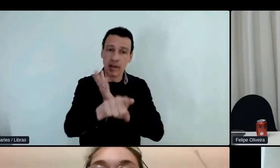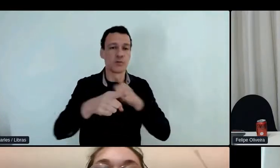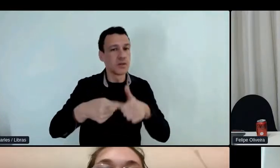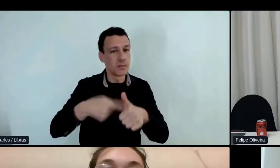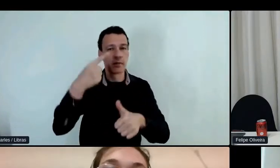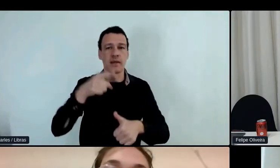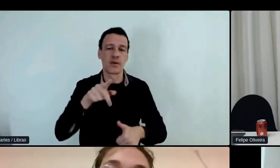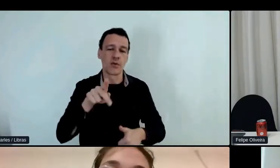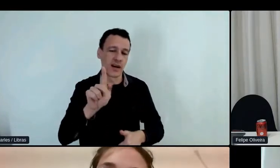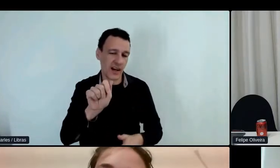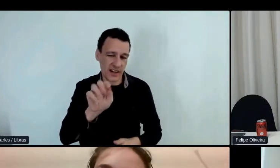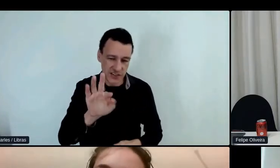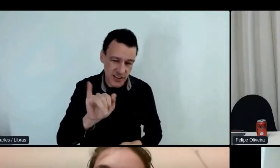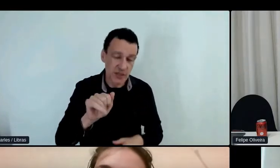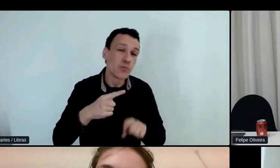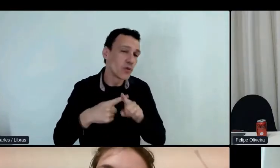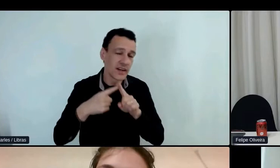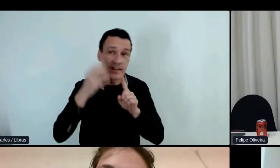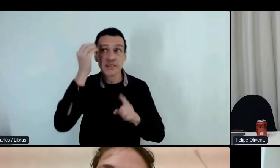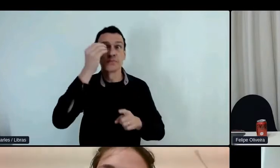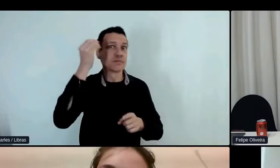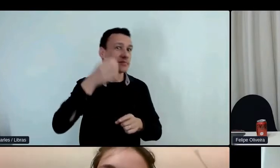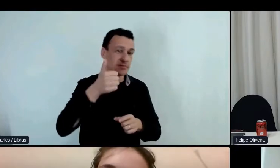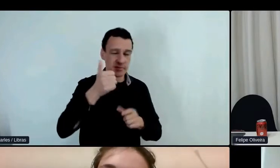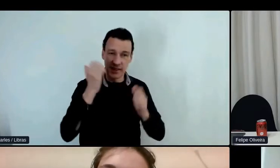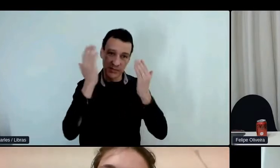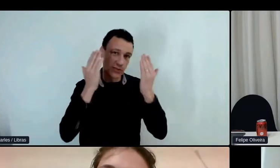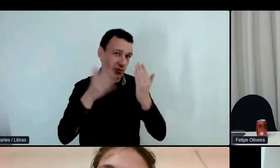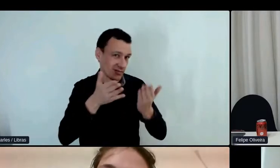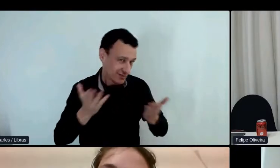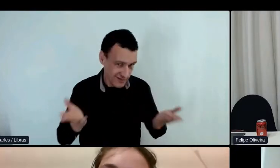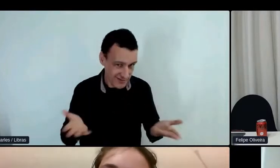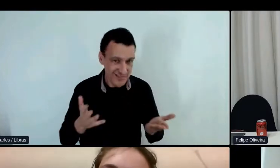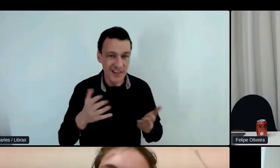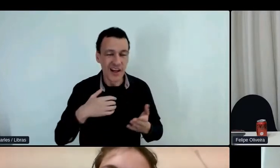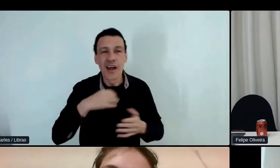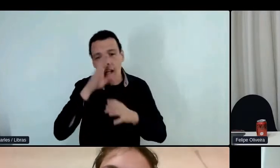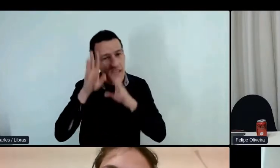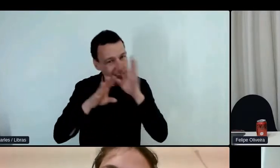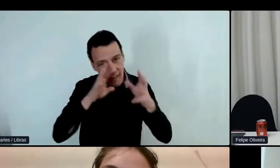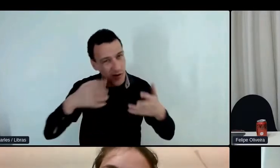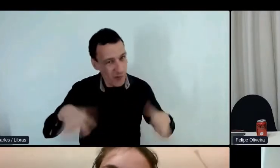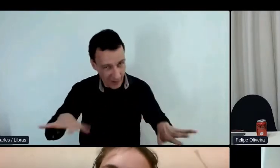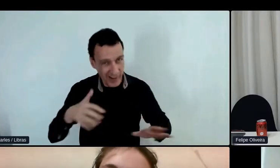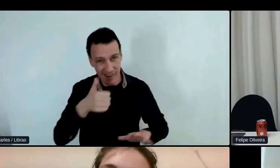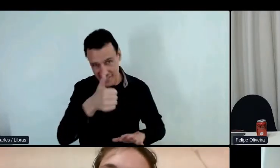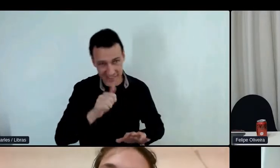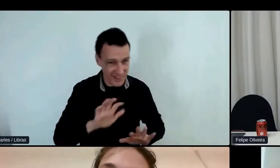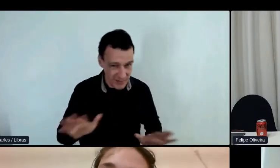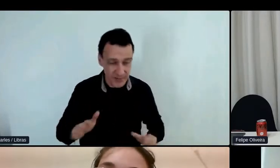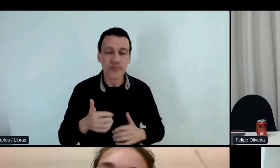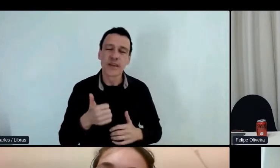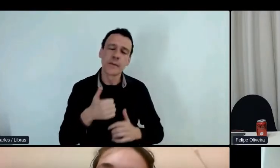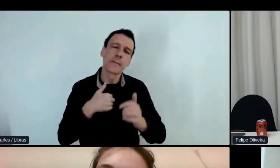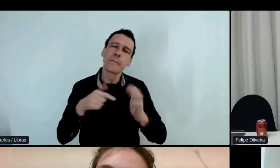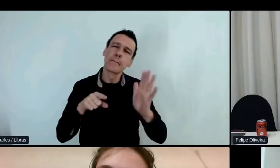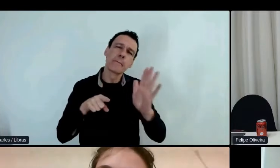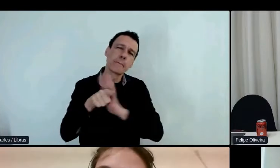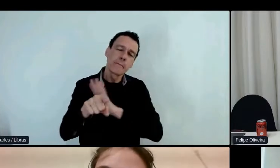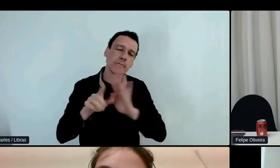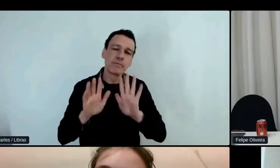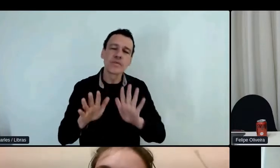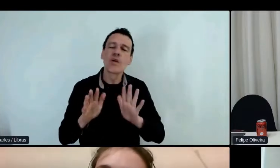simples. Não é simples, né, é uma pergunta que pode ter várias respostas, né, várias interpretações, que eu acho que e eu vou